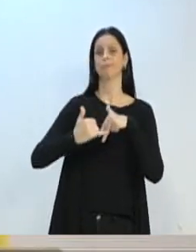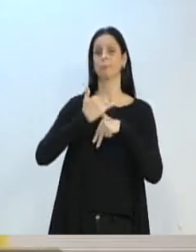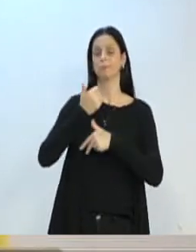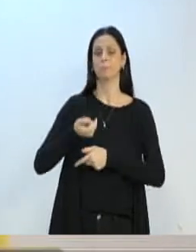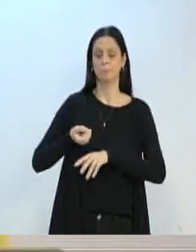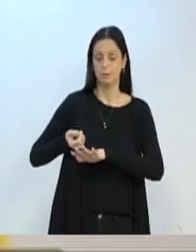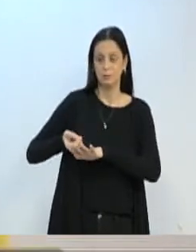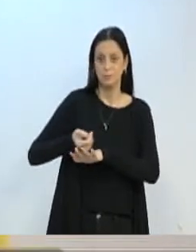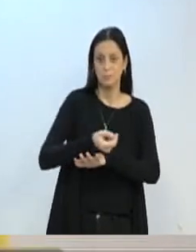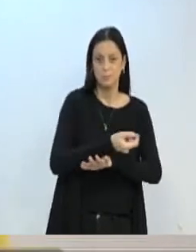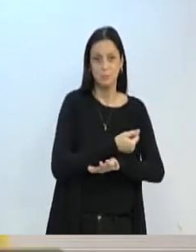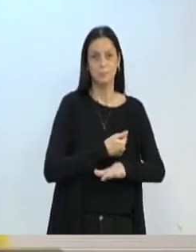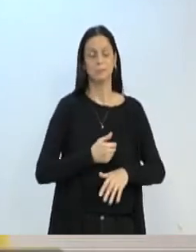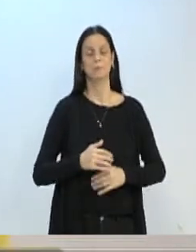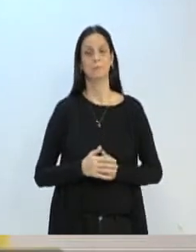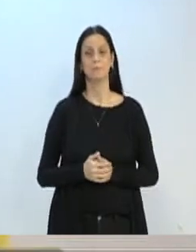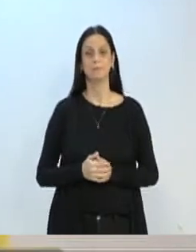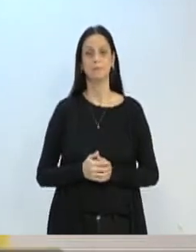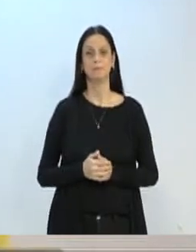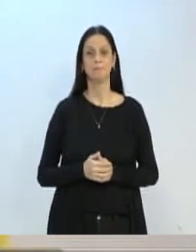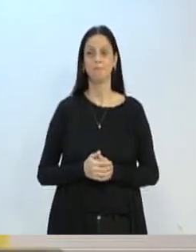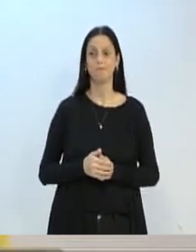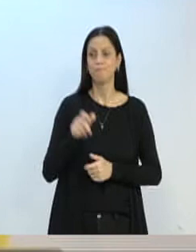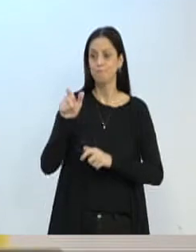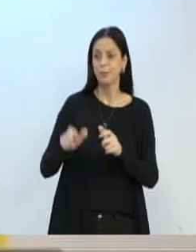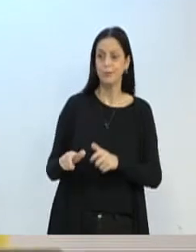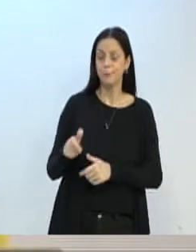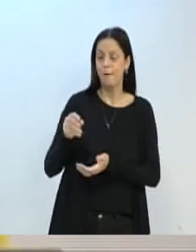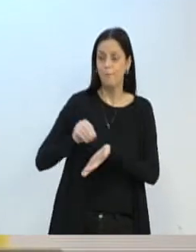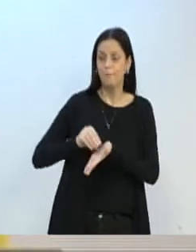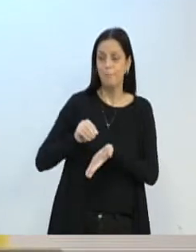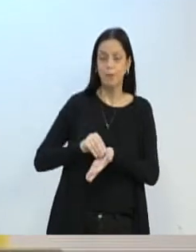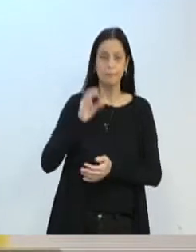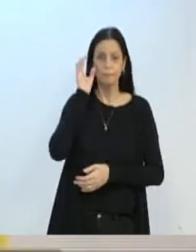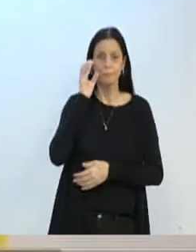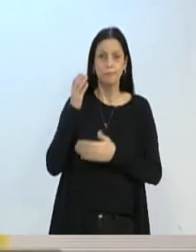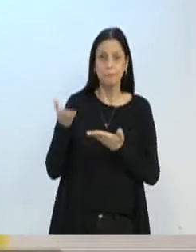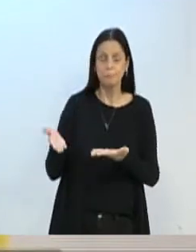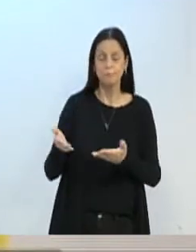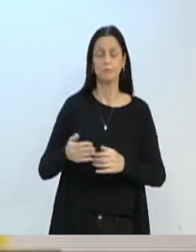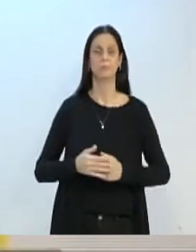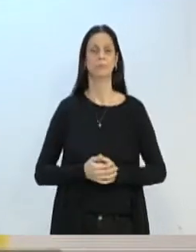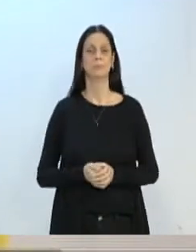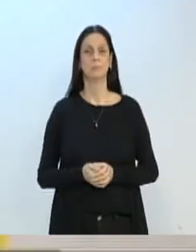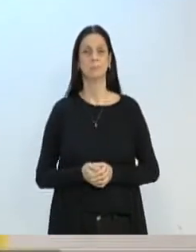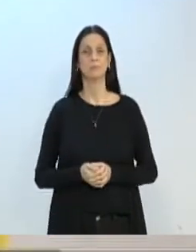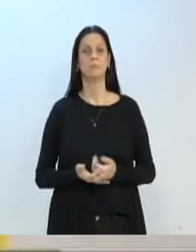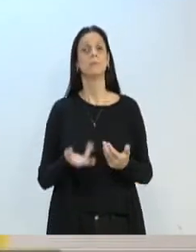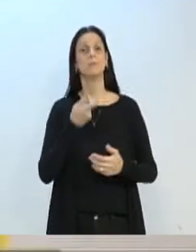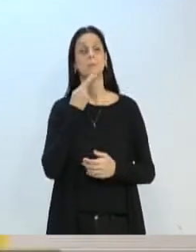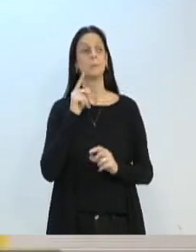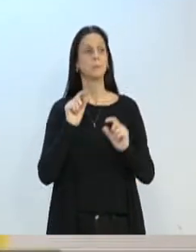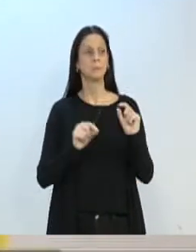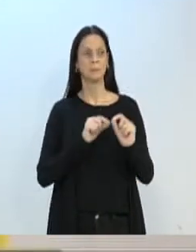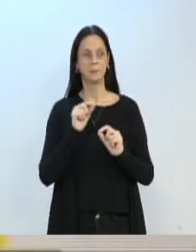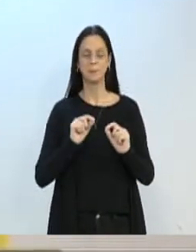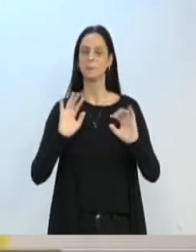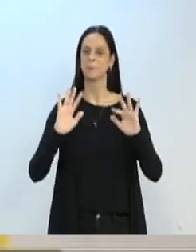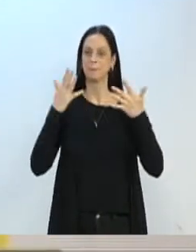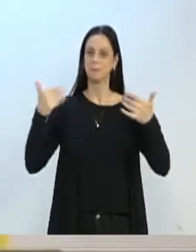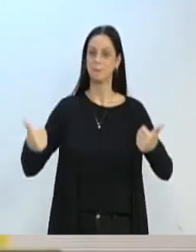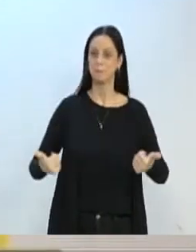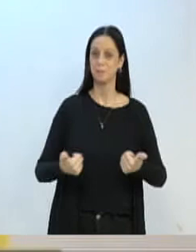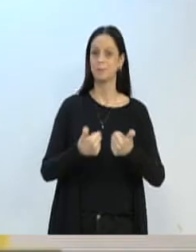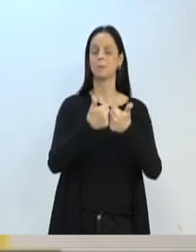dessas pessoas que não tem juízo Na minha opinião e eu quero dizer que a essência da Oktoberfest